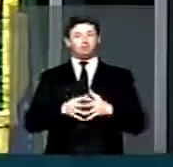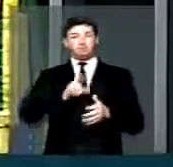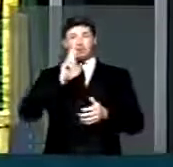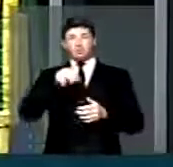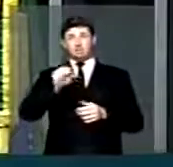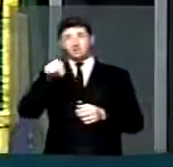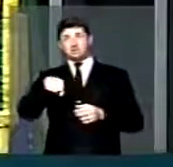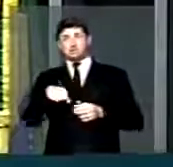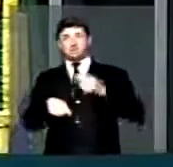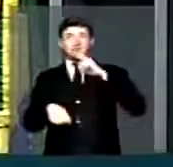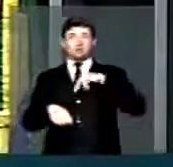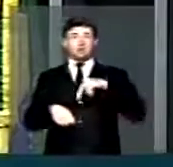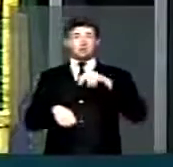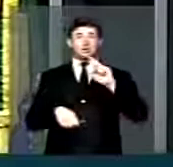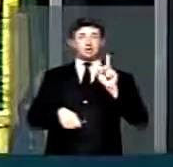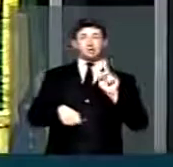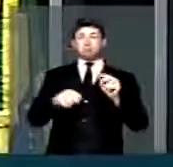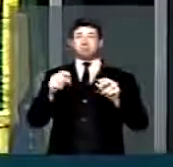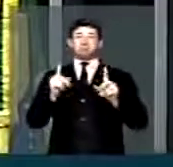sim, como pode ser não.